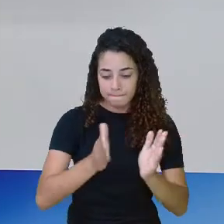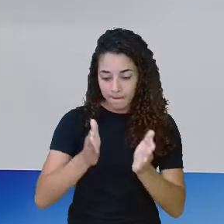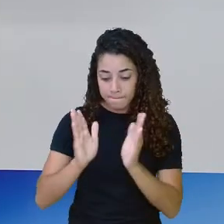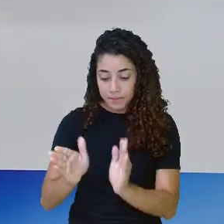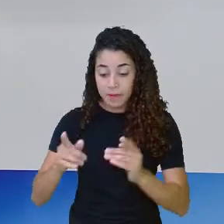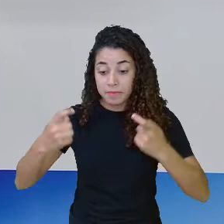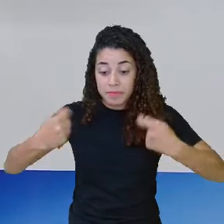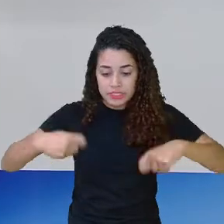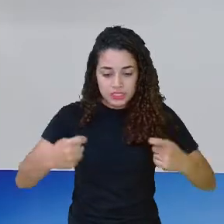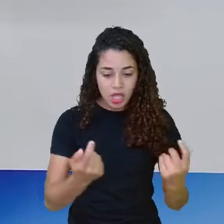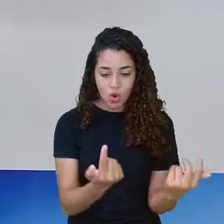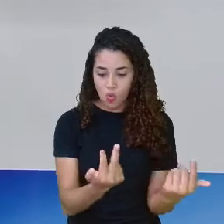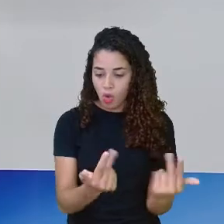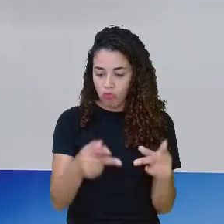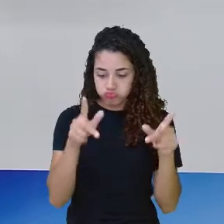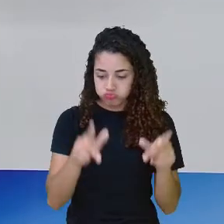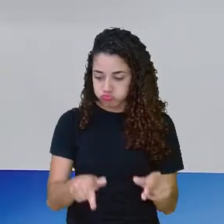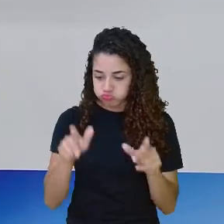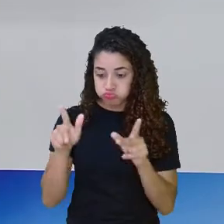partes precisam